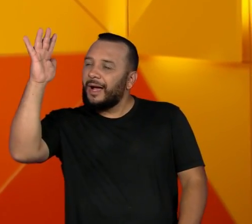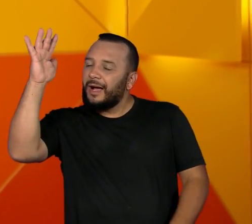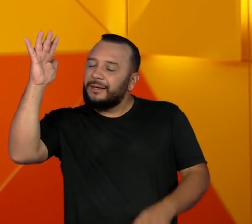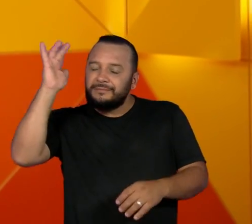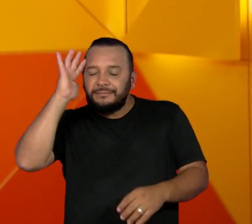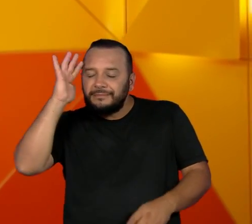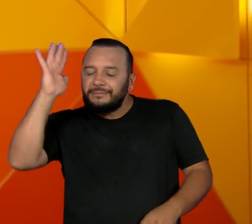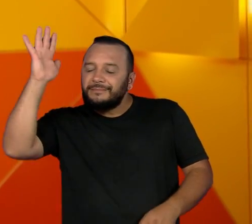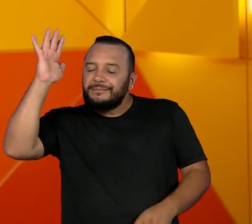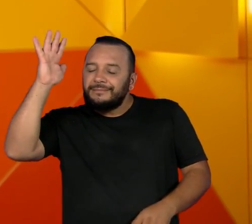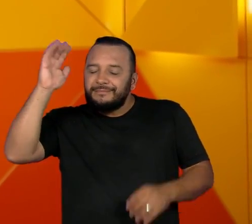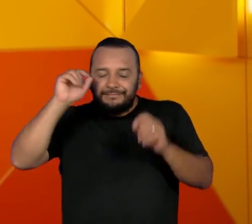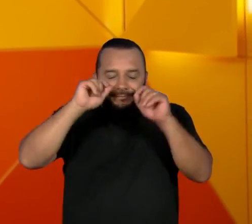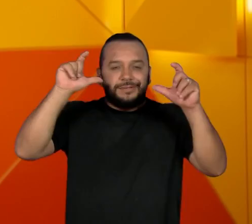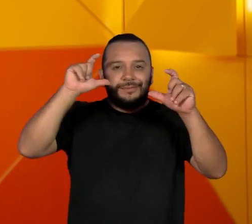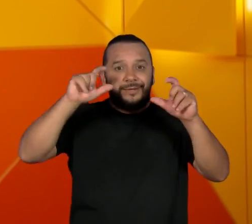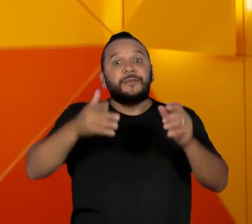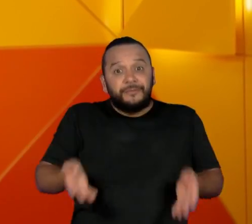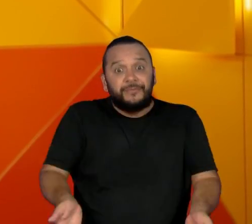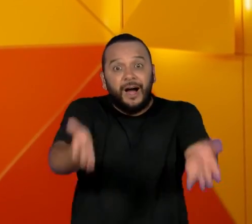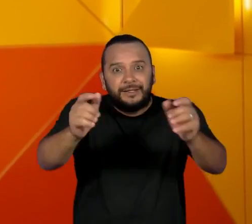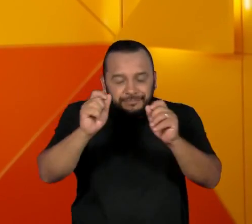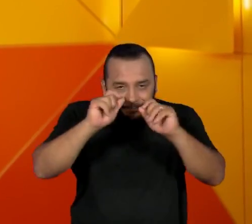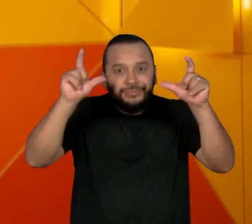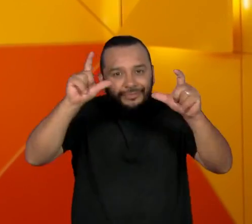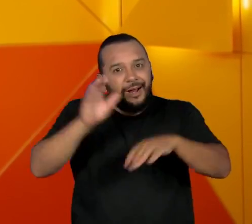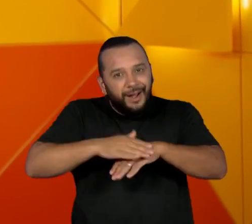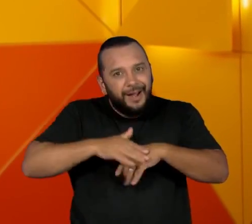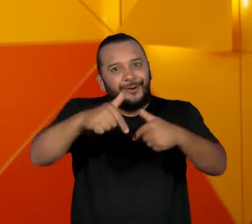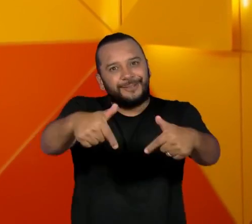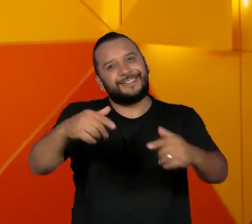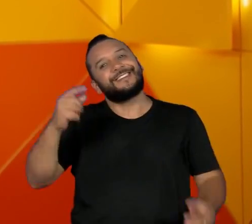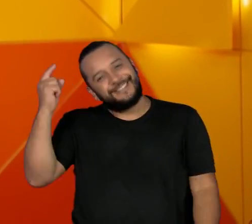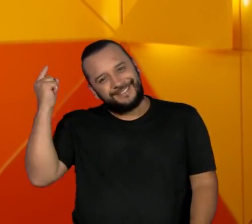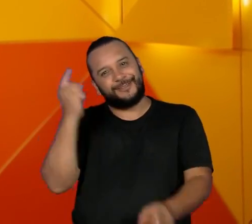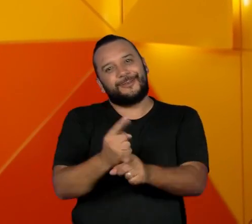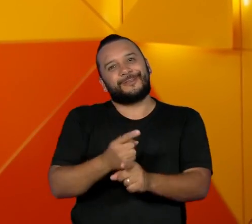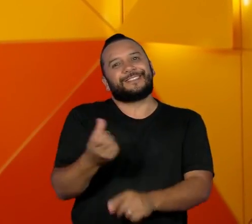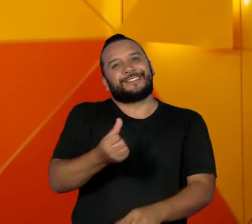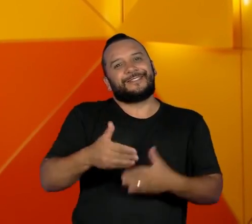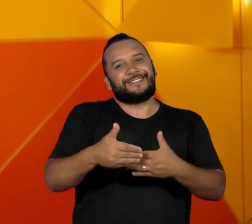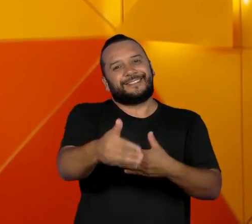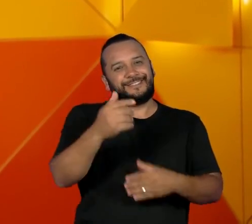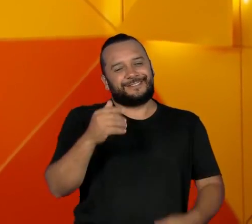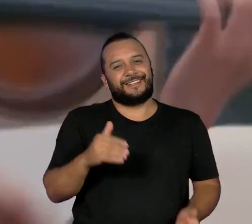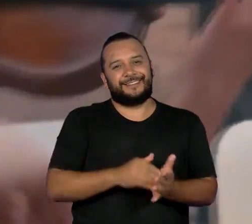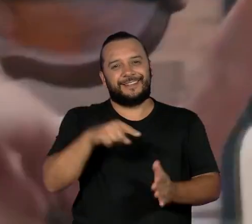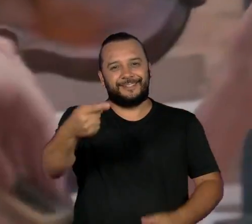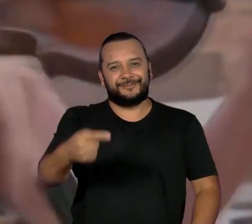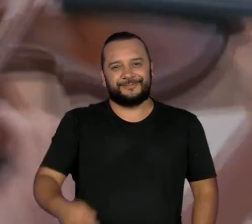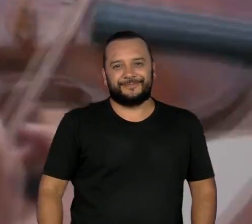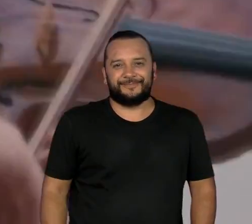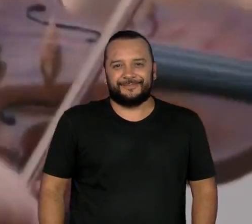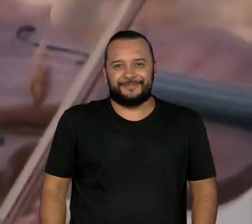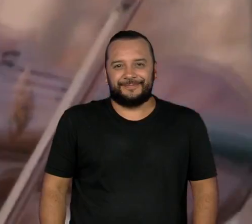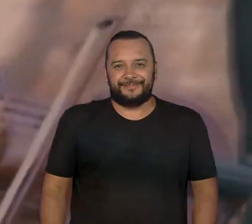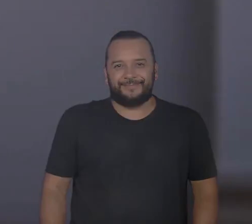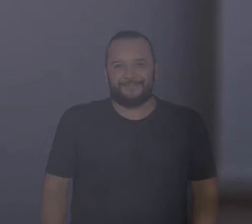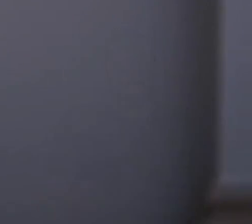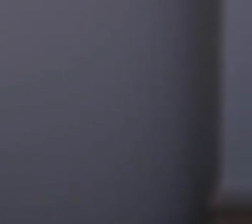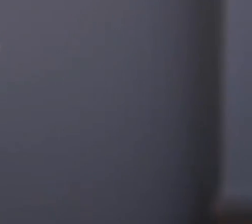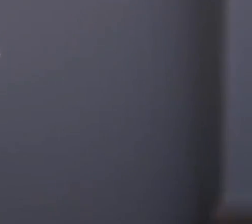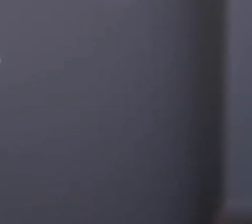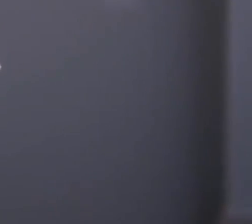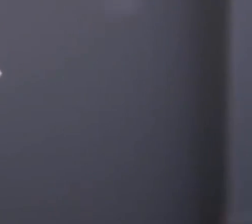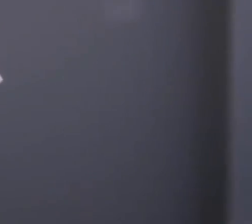despertar. Desperte, faça acontecer e me encontra na próxima sexta-feira. Até lá. Com muita coragem a gente tá